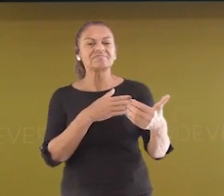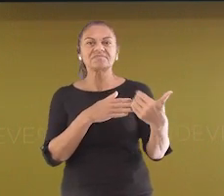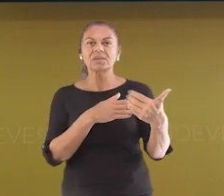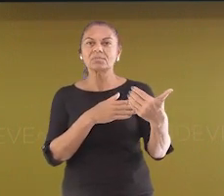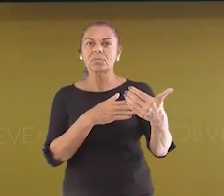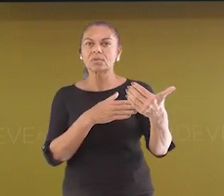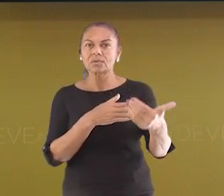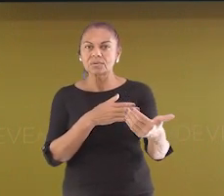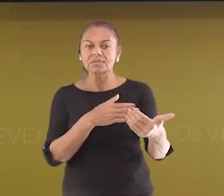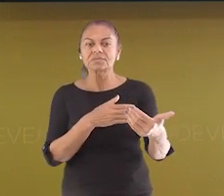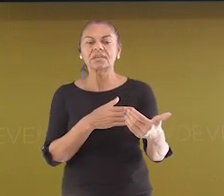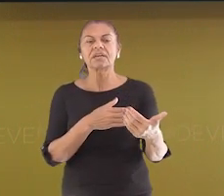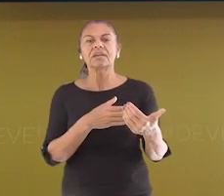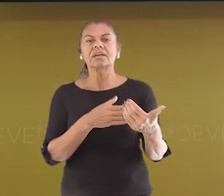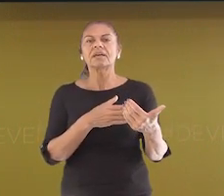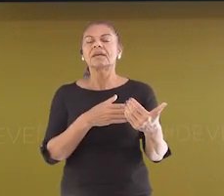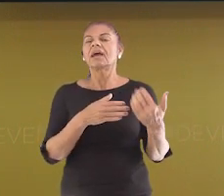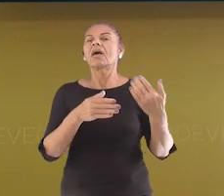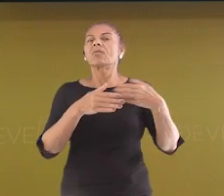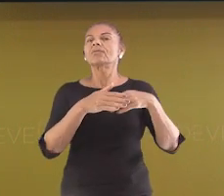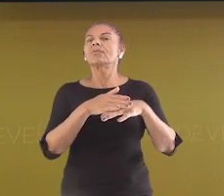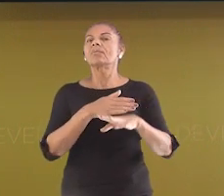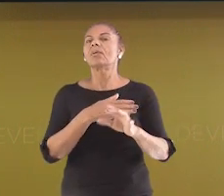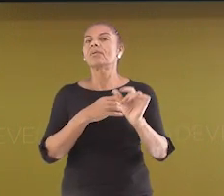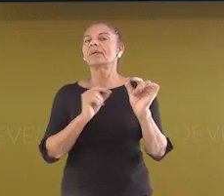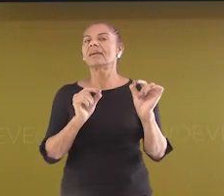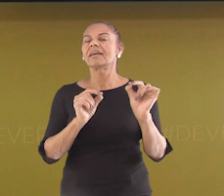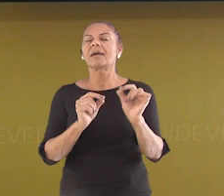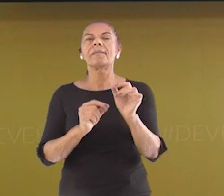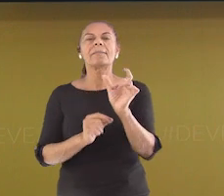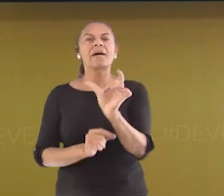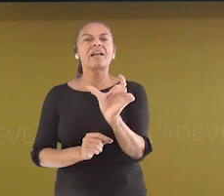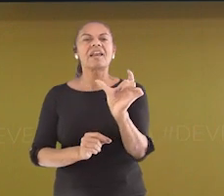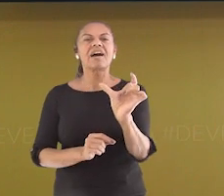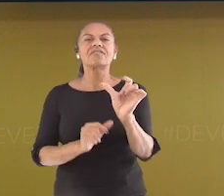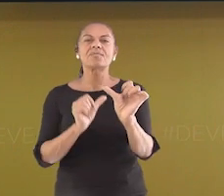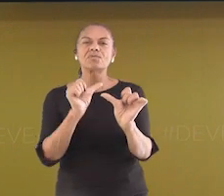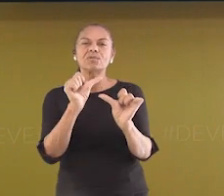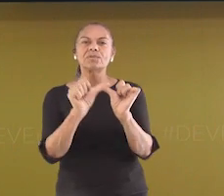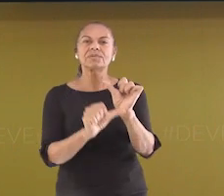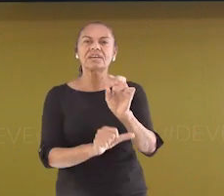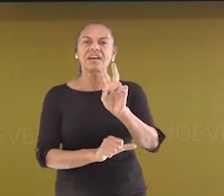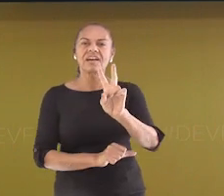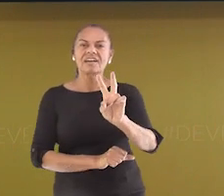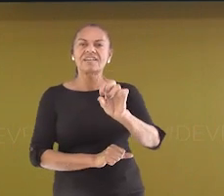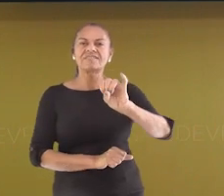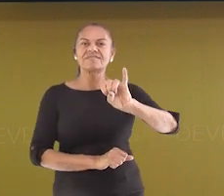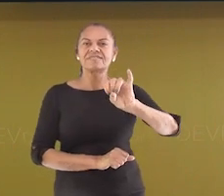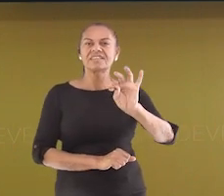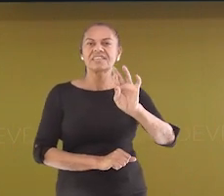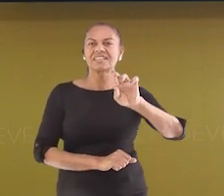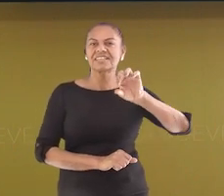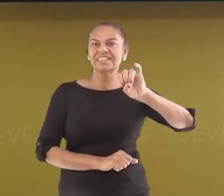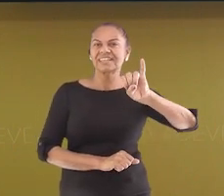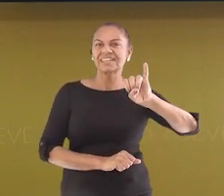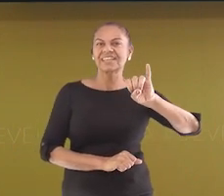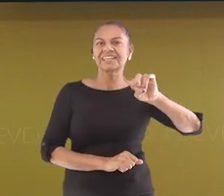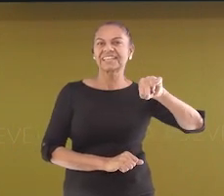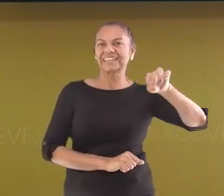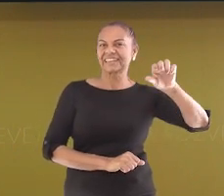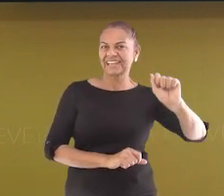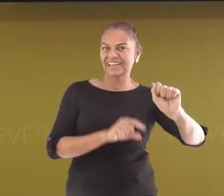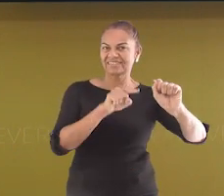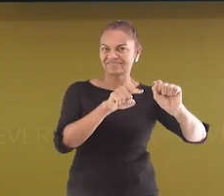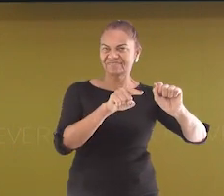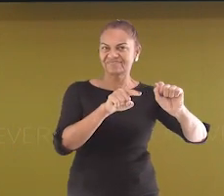pronúncia abrasileirada. Era falada com um sotaque característico francês. Antigamente se falava vitrine, com